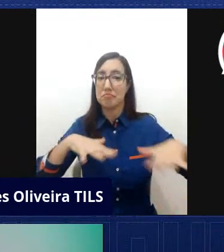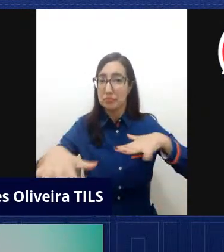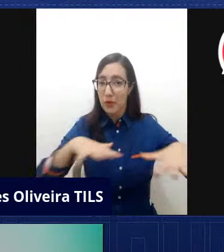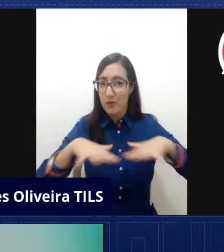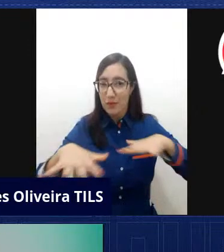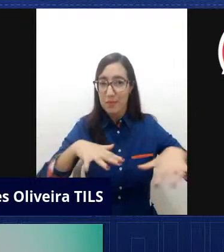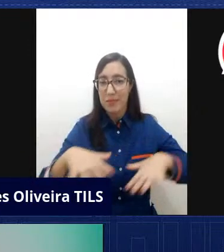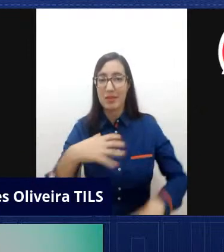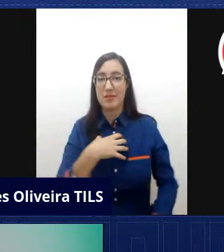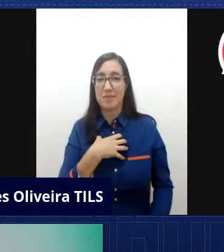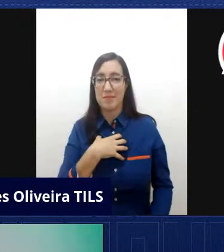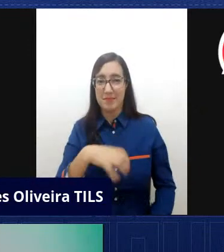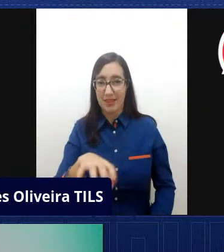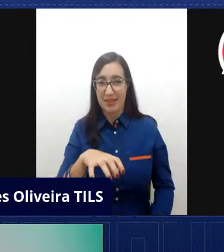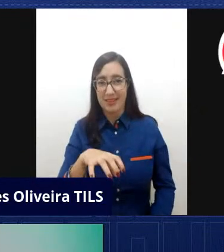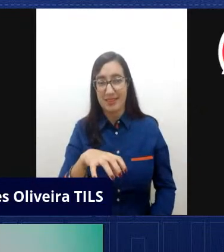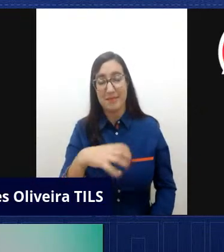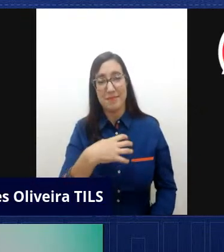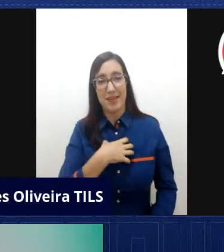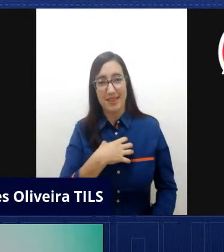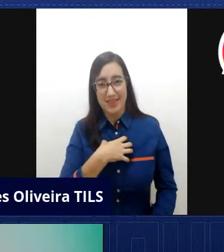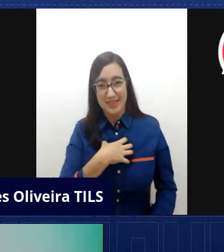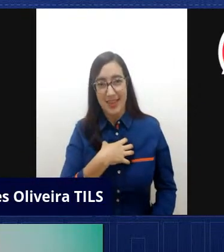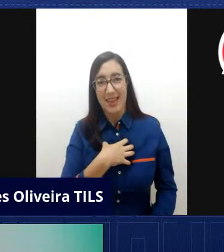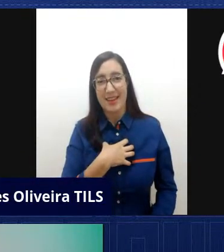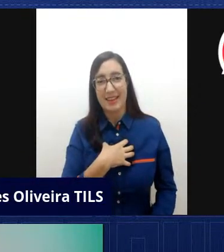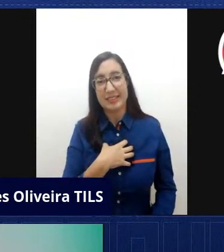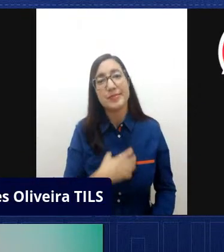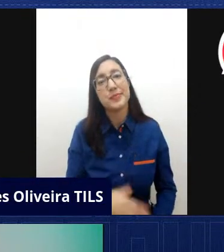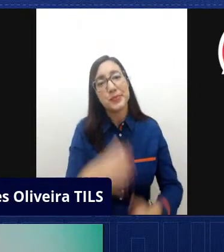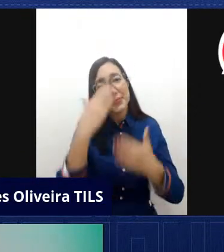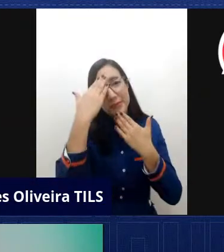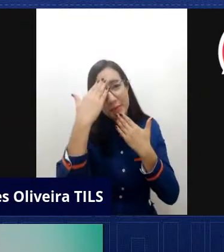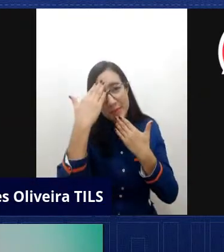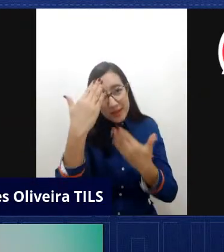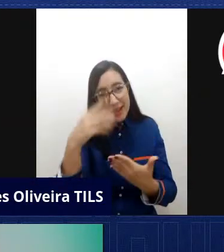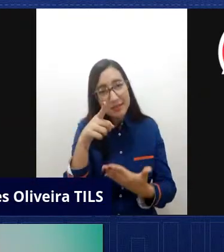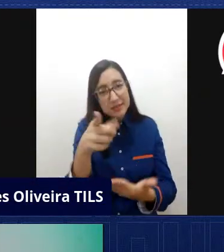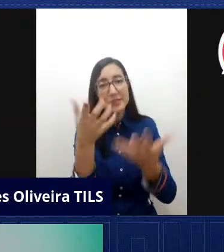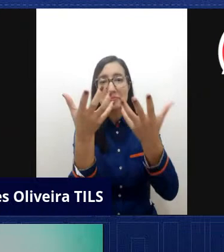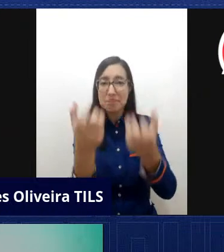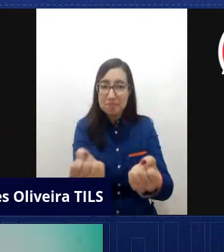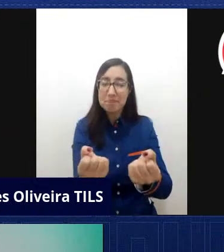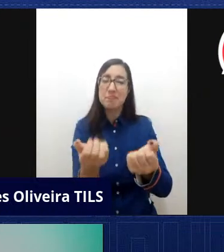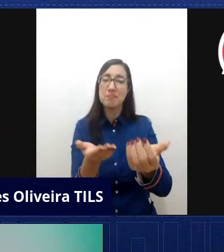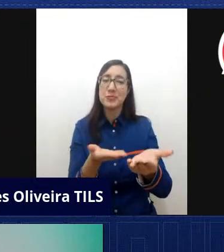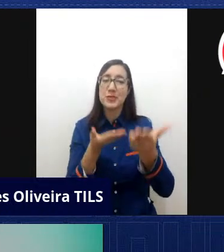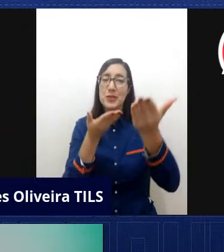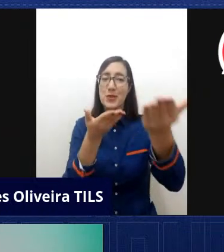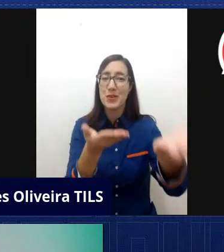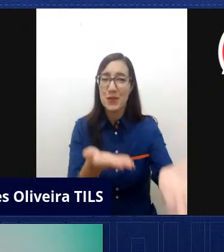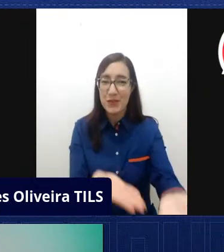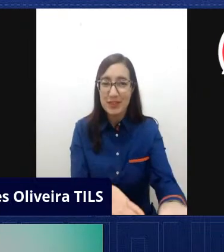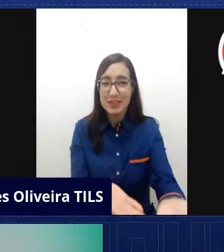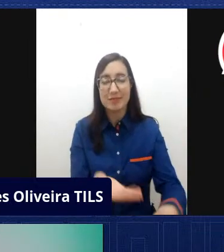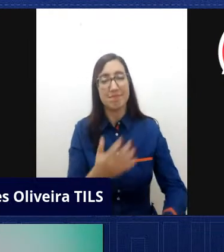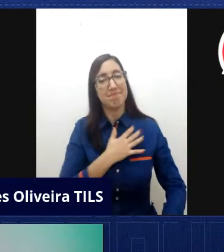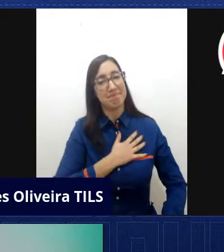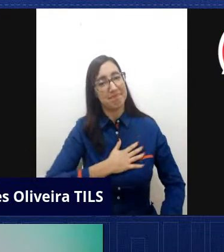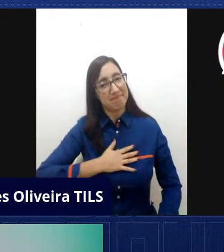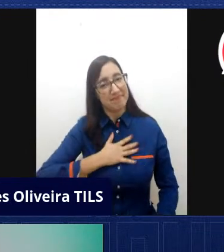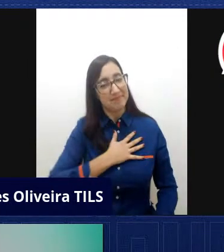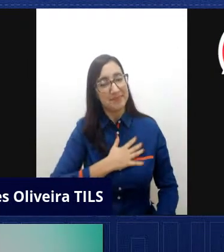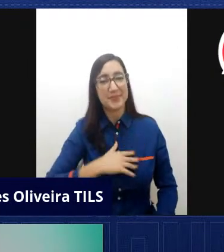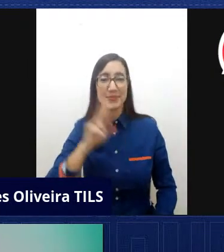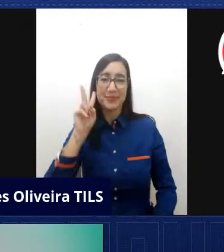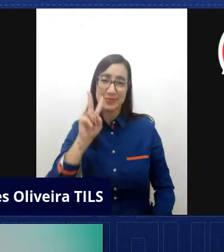boa noite. Muito obrigada por ter aceito o convite. É um prazer estar com você aqui, né, com a gente na Rural Live. Te ouvir vai ser massa. Então